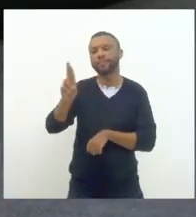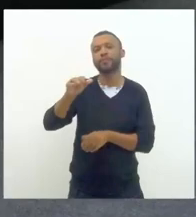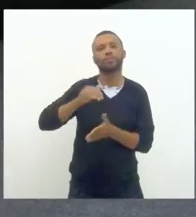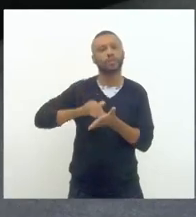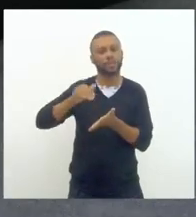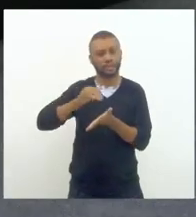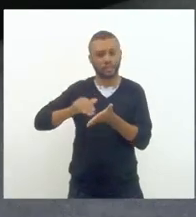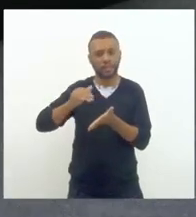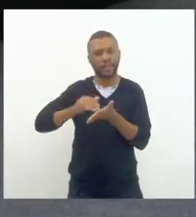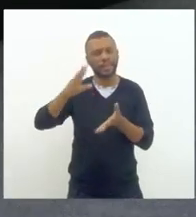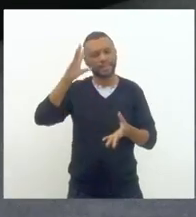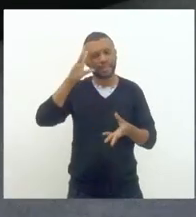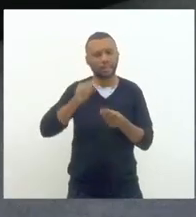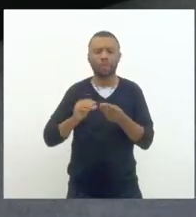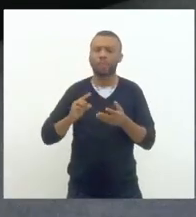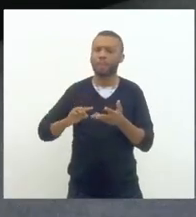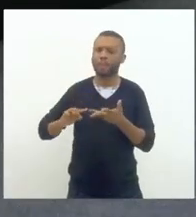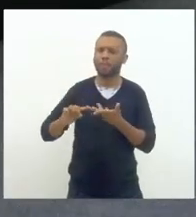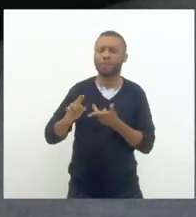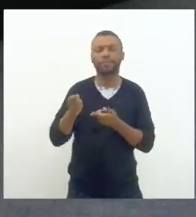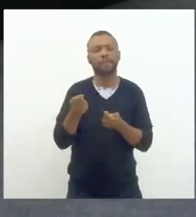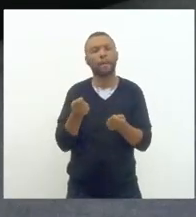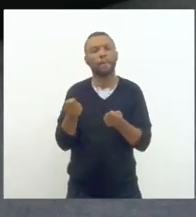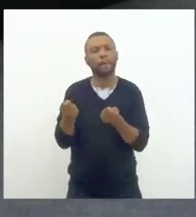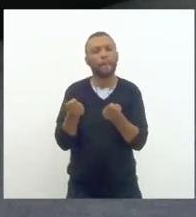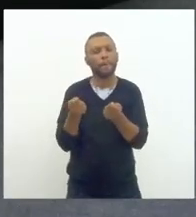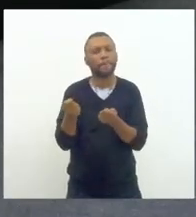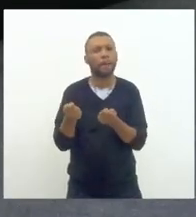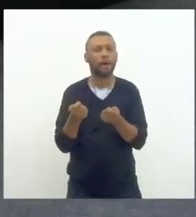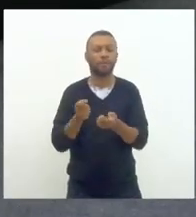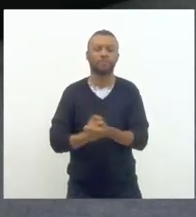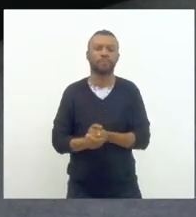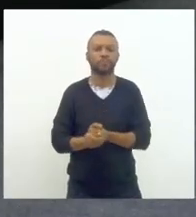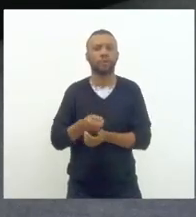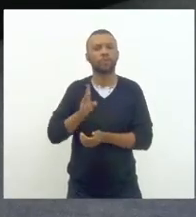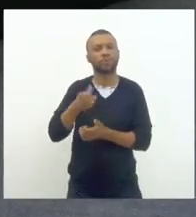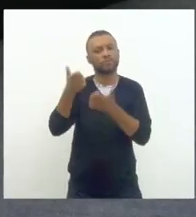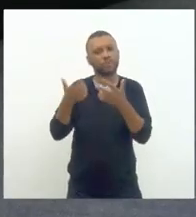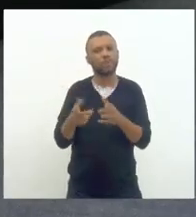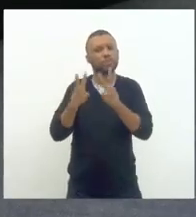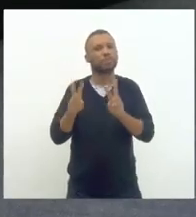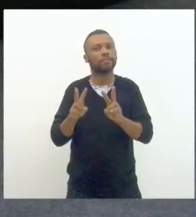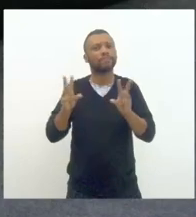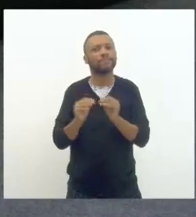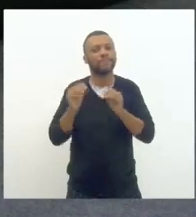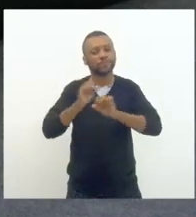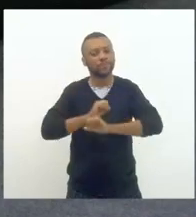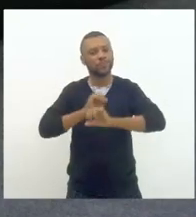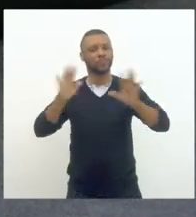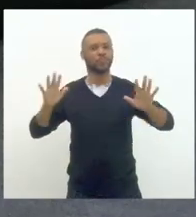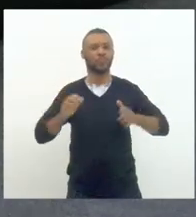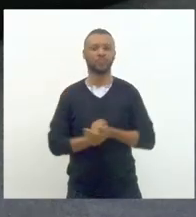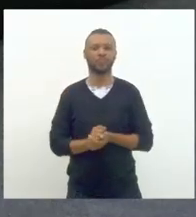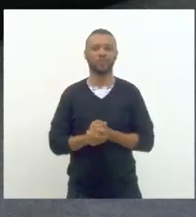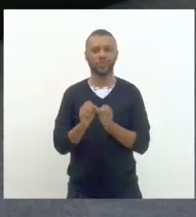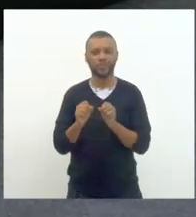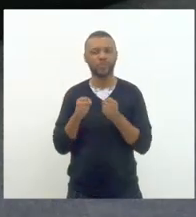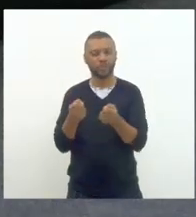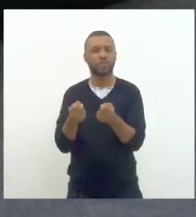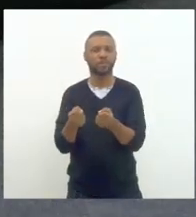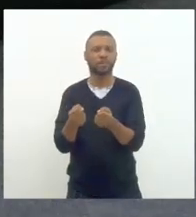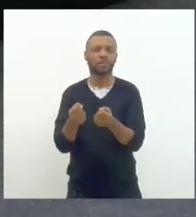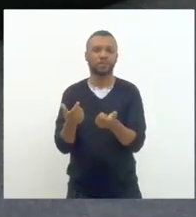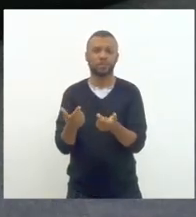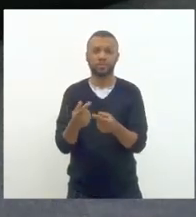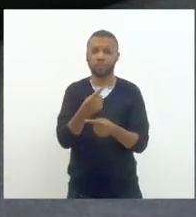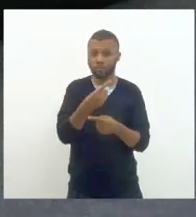e entender todos os desafios de fazer um malabarismo com isso. Eu sempre disse isso muito claro para todas as pessoas, que eu sou um grande defensor de um terço.